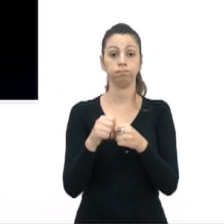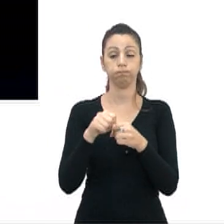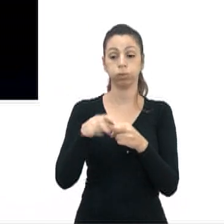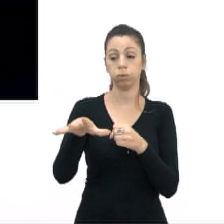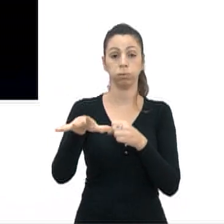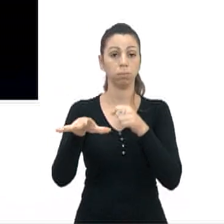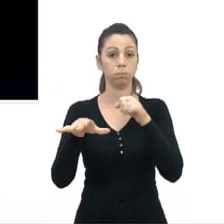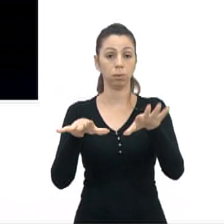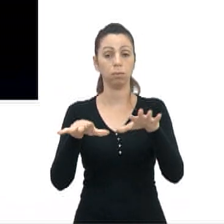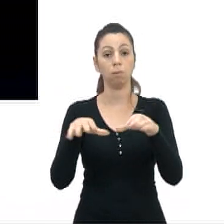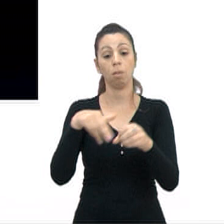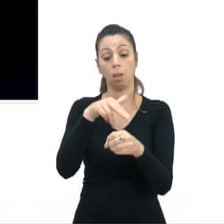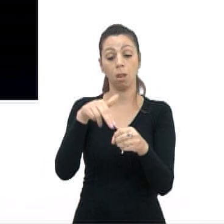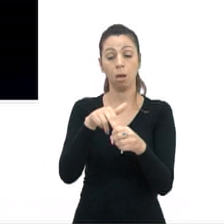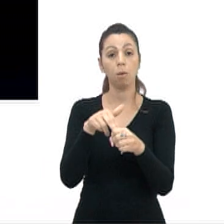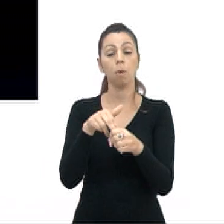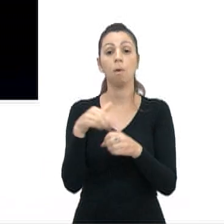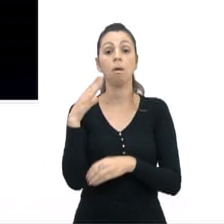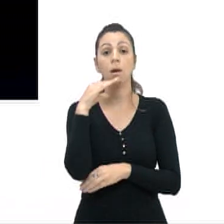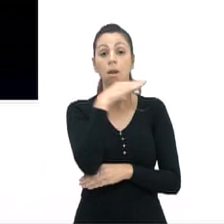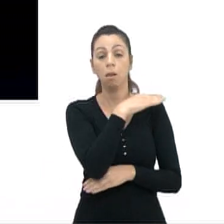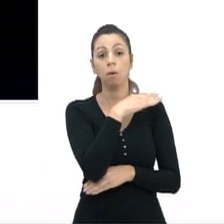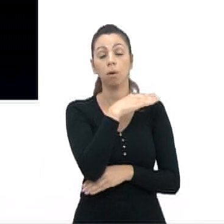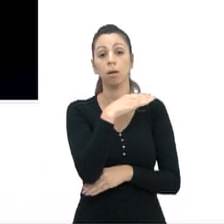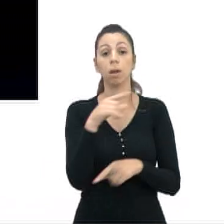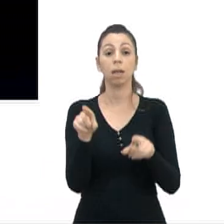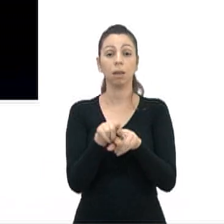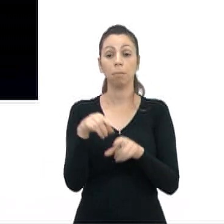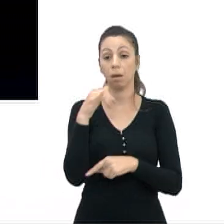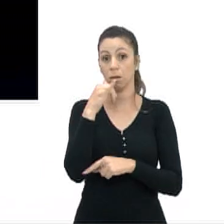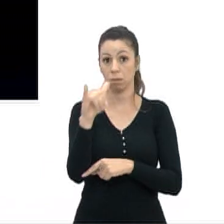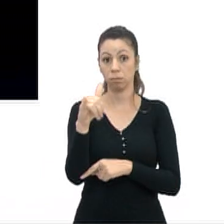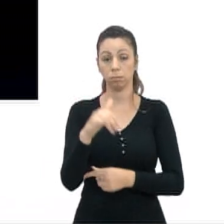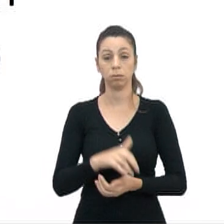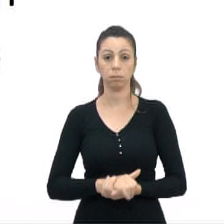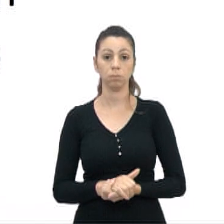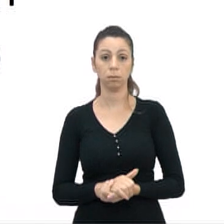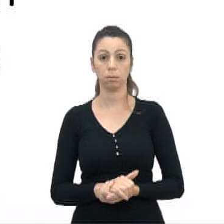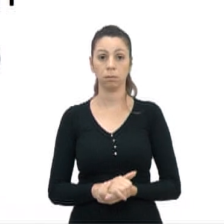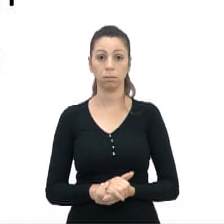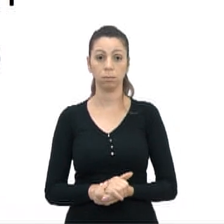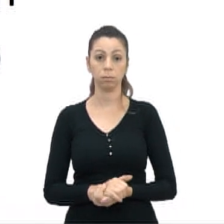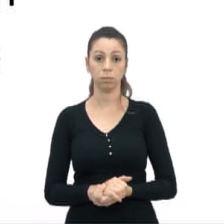ele passa o calor e também há uma força da pressão.